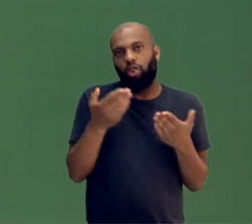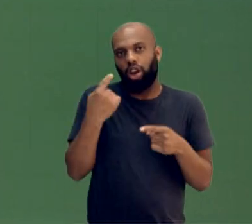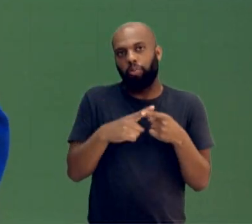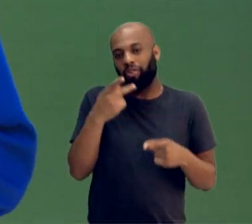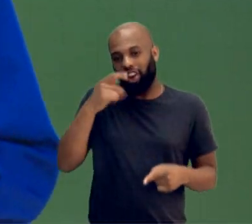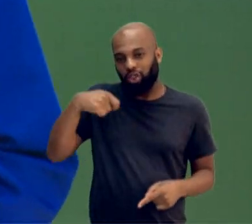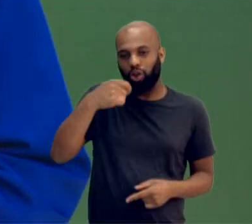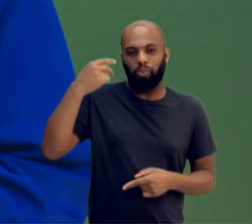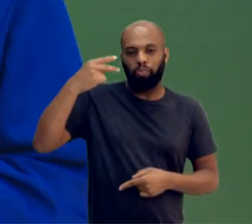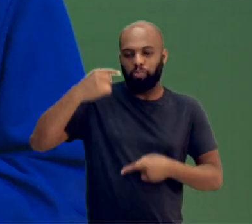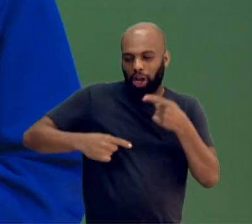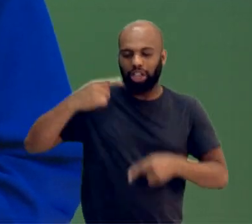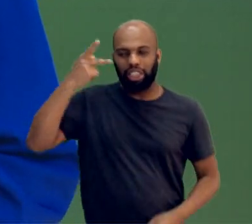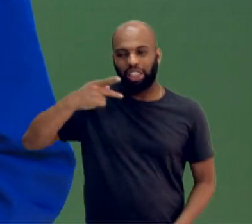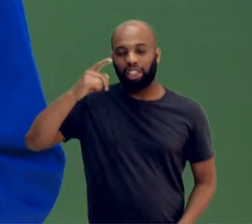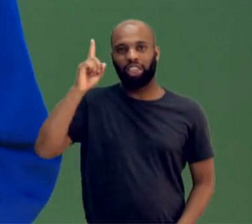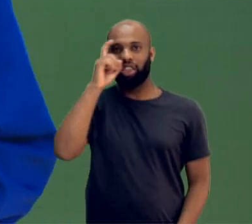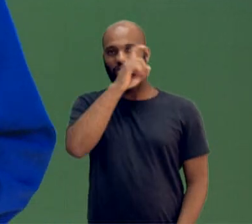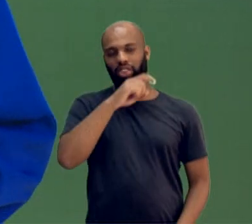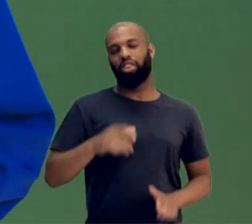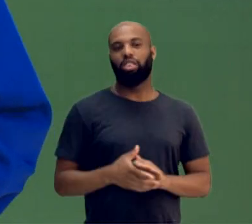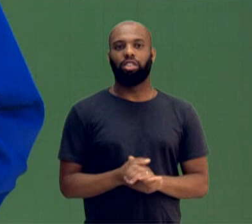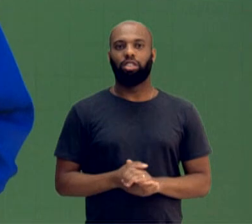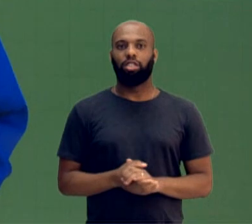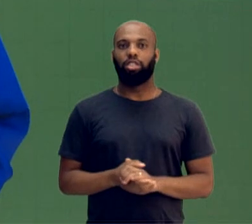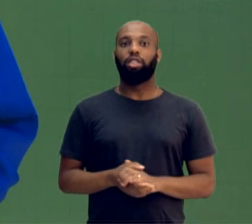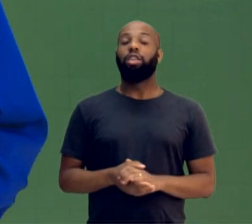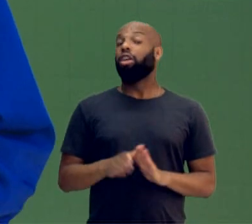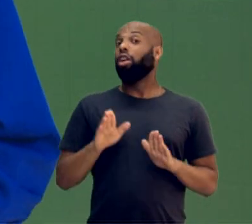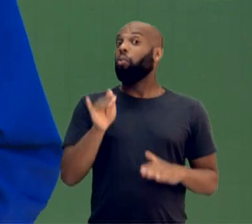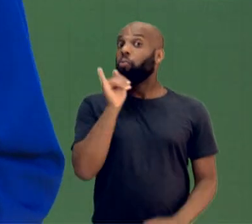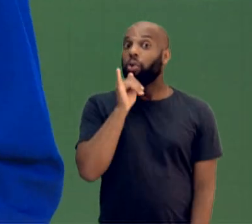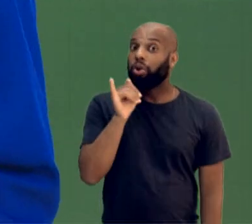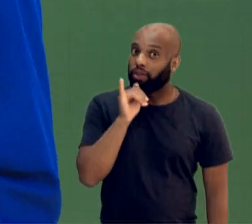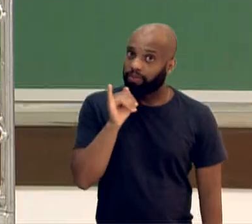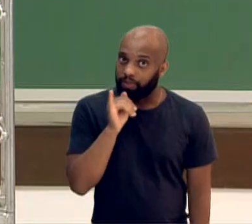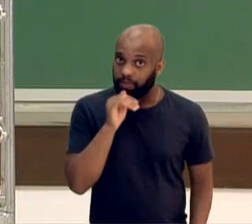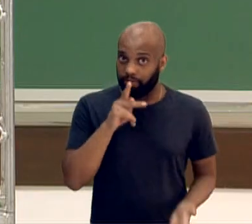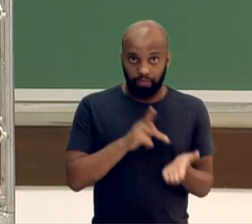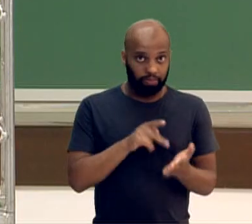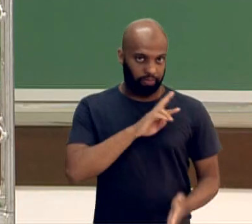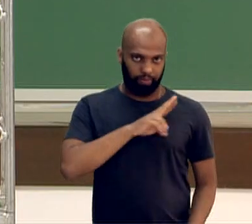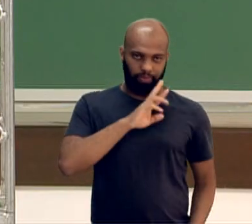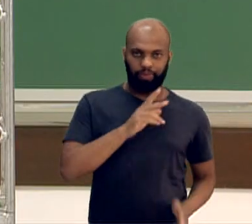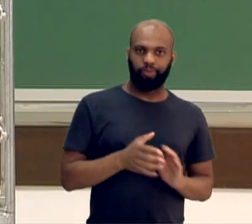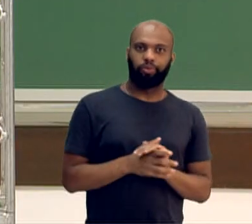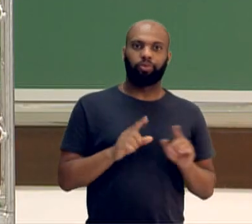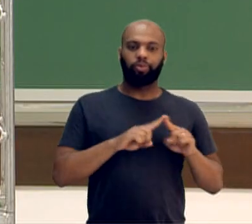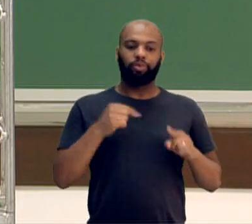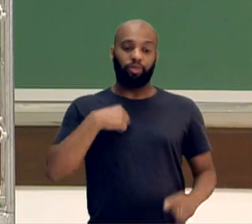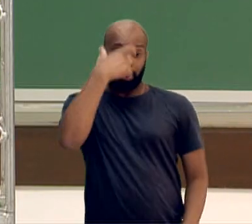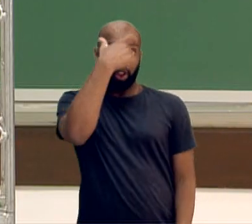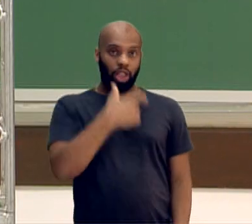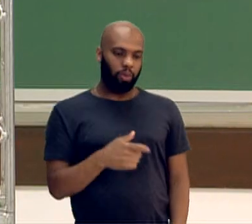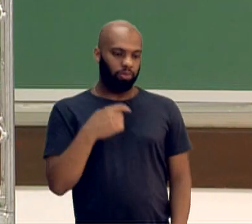é complicado, então eu vou criar uma utopia aqui. Digamos que eu sou um político e resolva criar aqui o